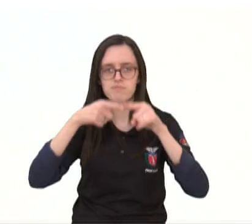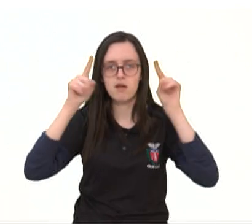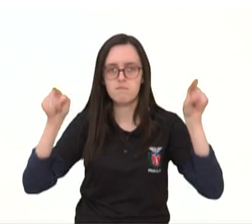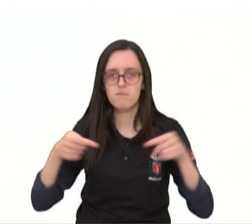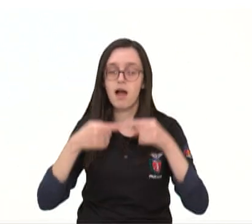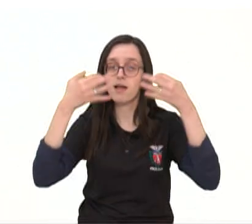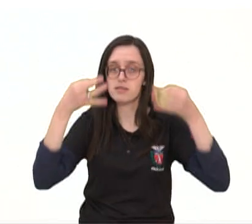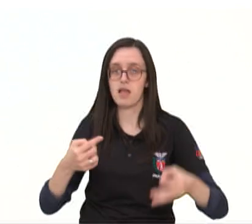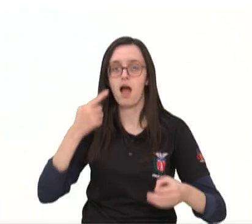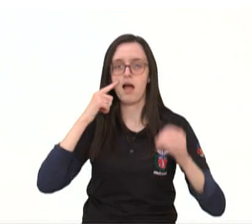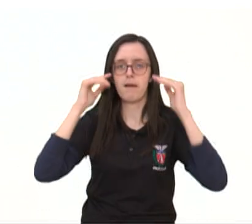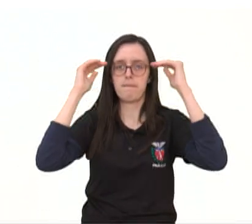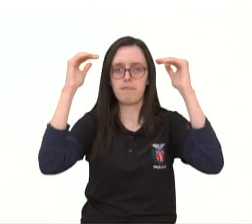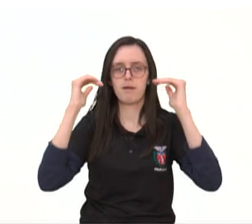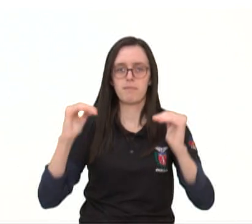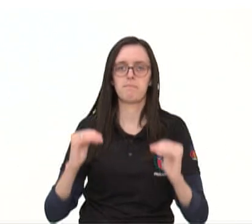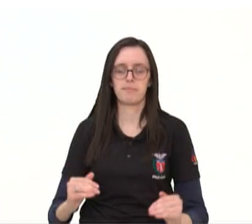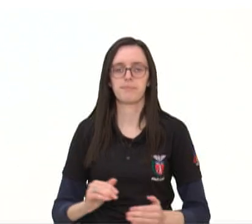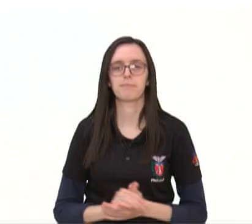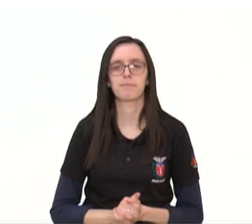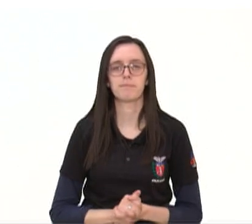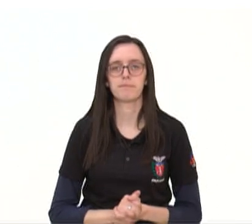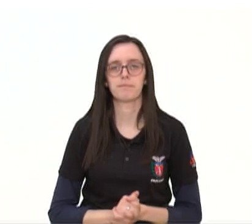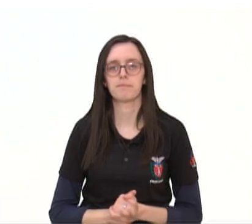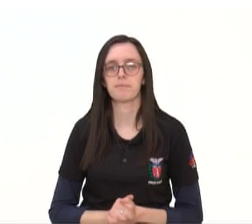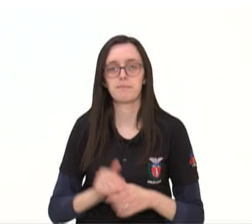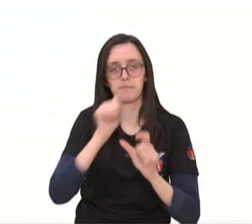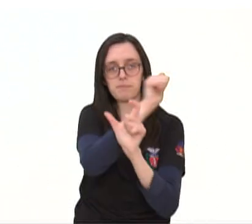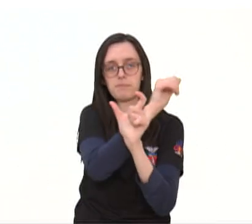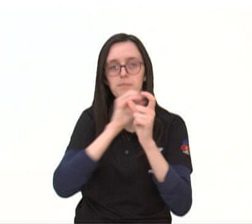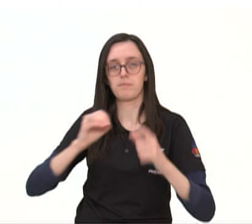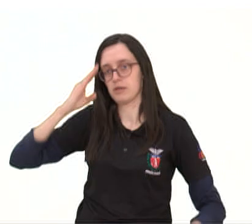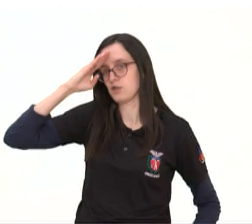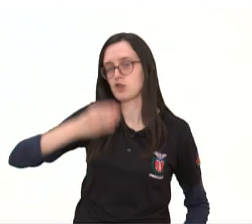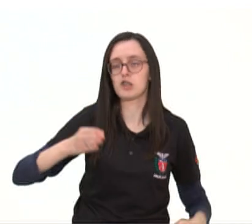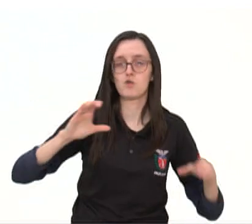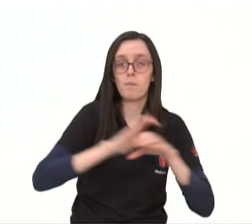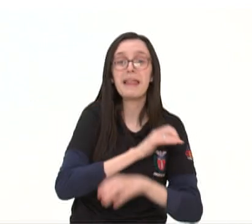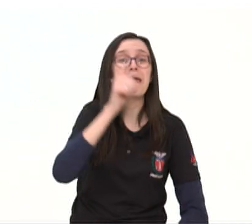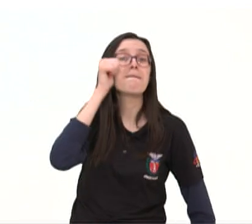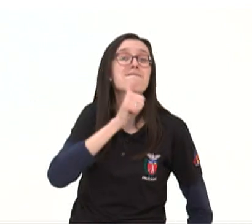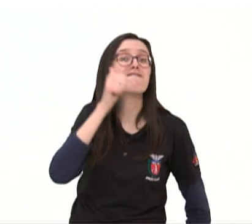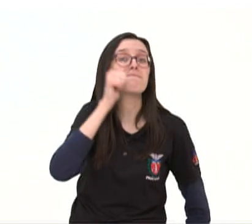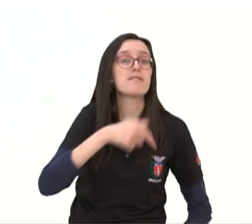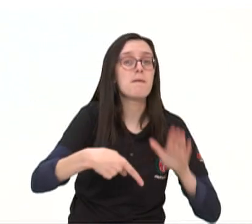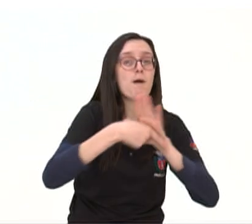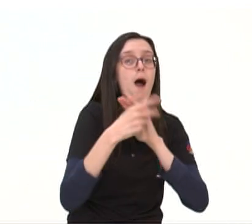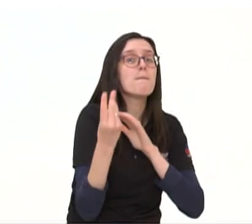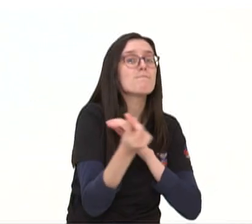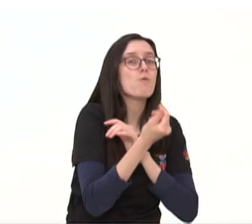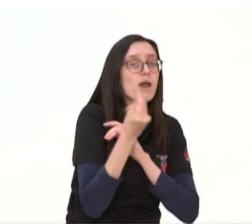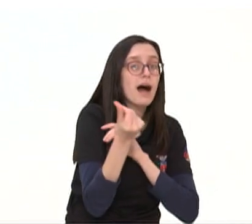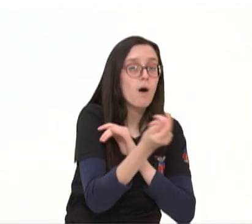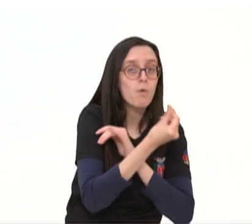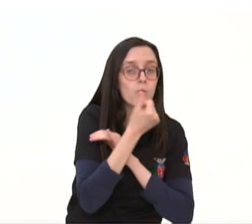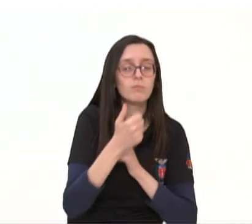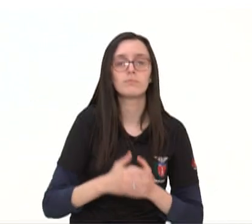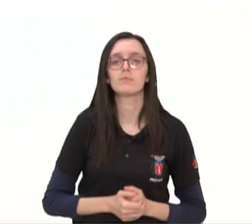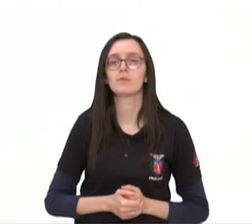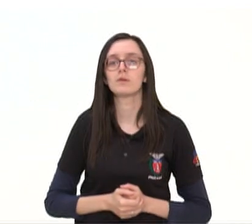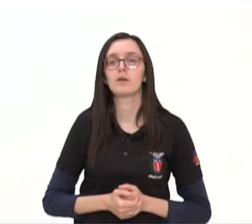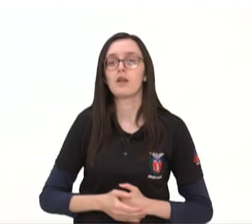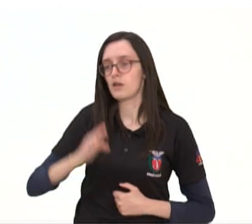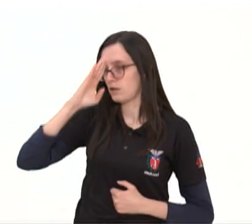Tem que ser nesta ordem, tá? Artigo indefinido feminino no plural,